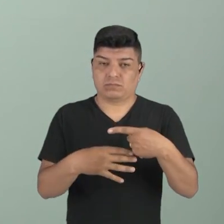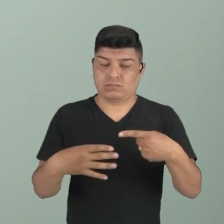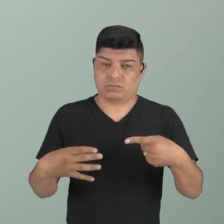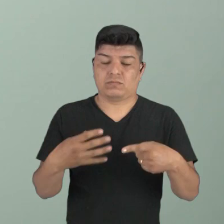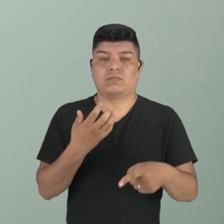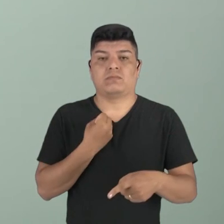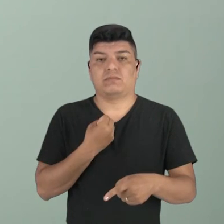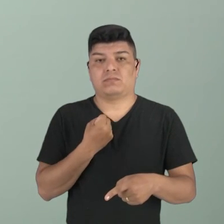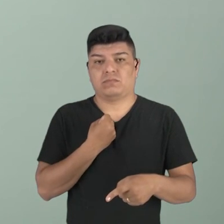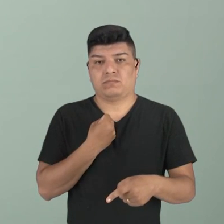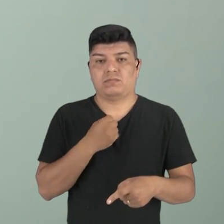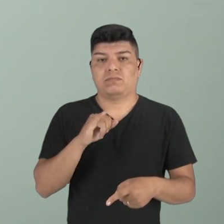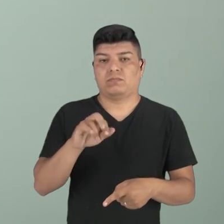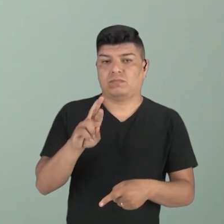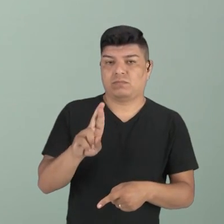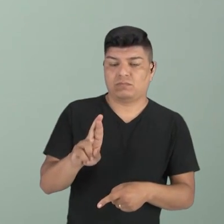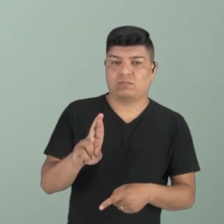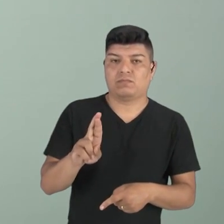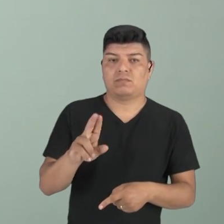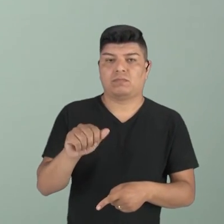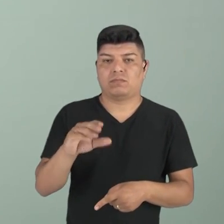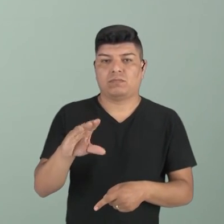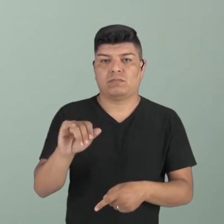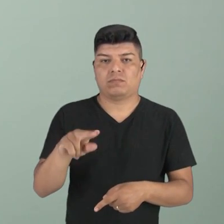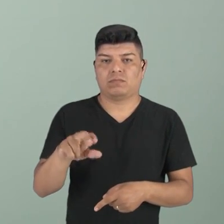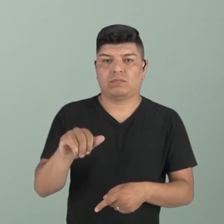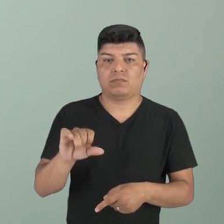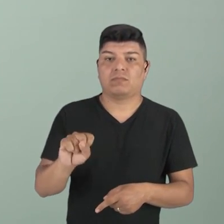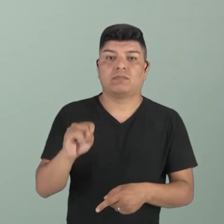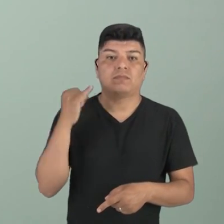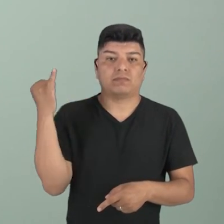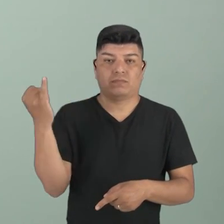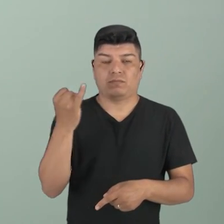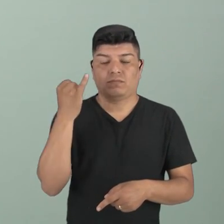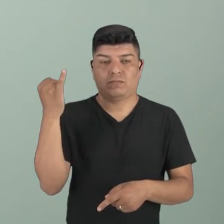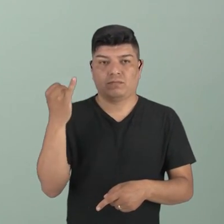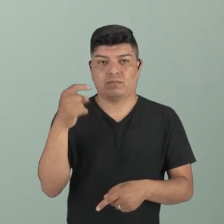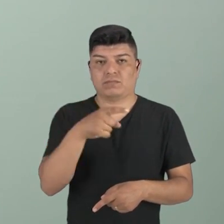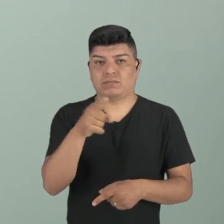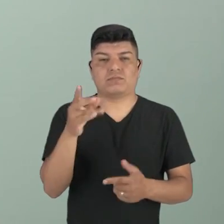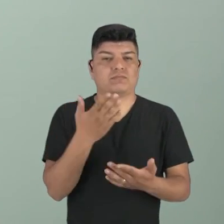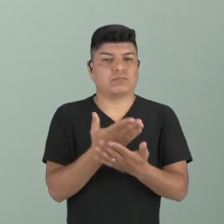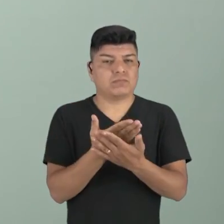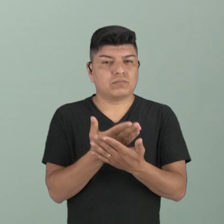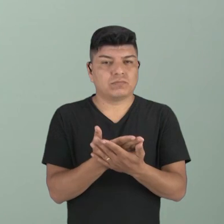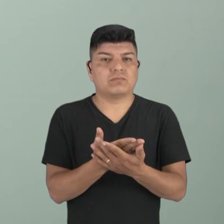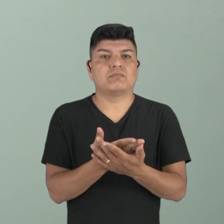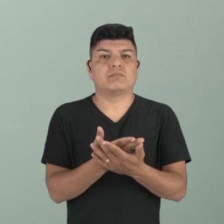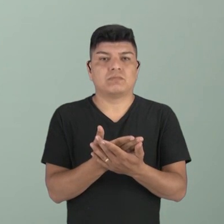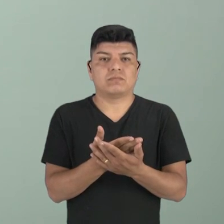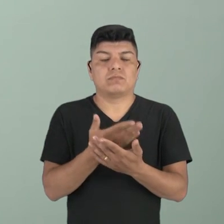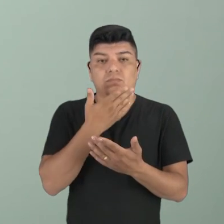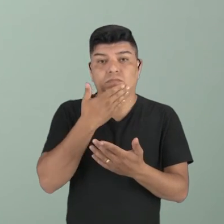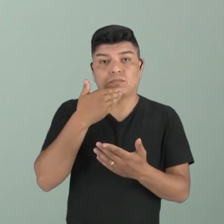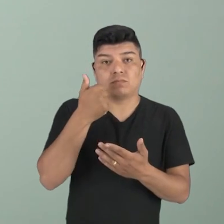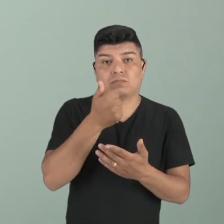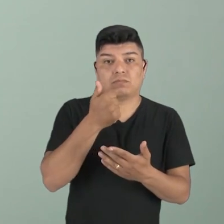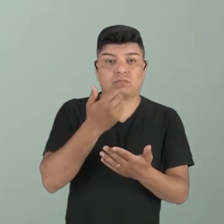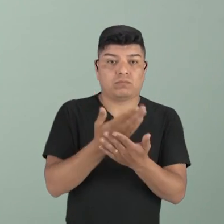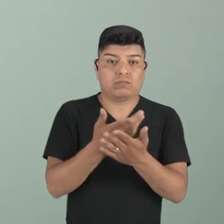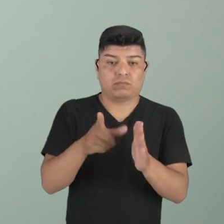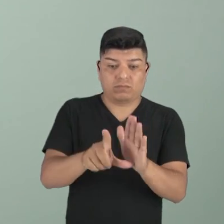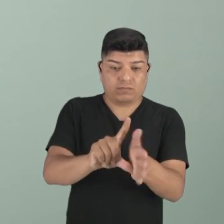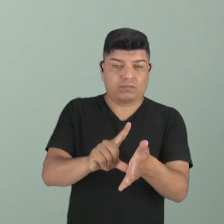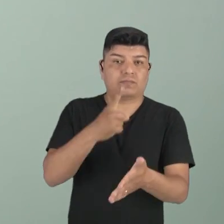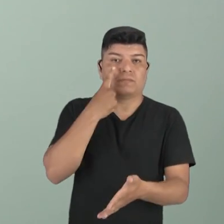sobre números irracionais. Então, é interessante que assistindo essa aula você também, né, reforce as aulas